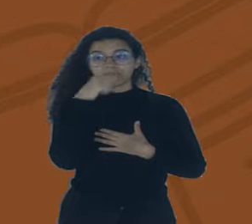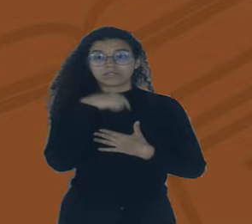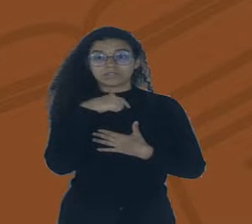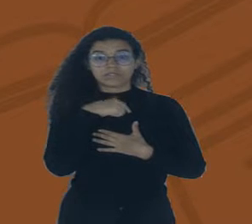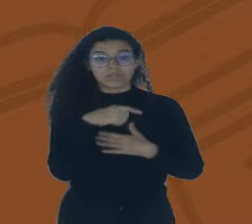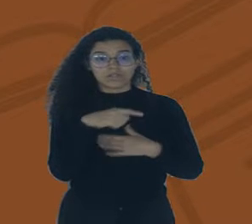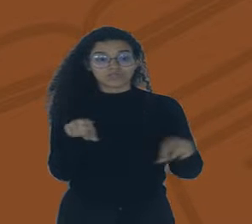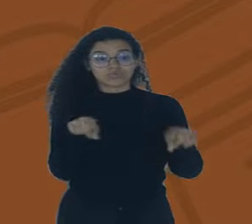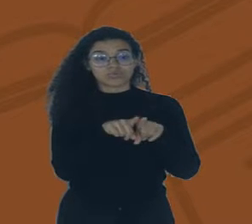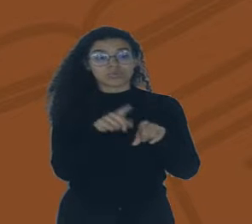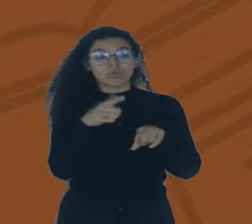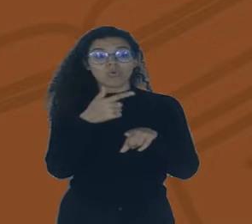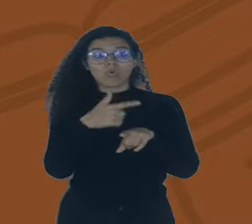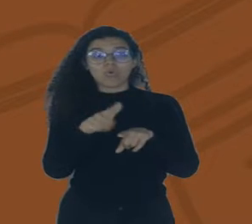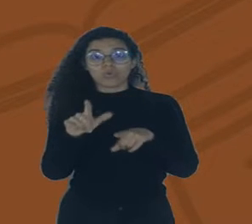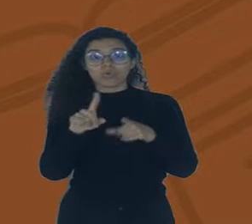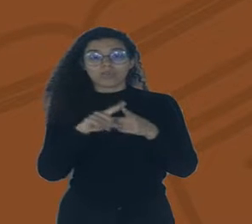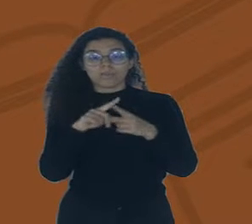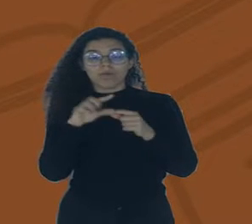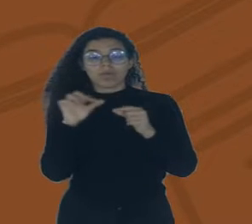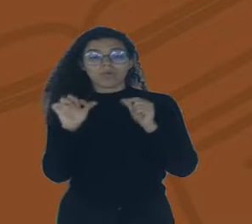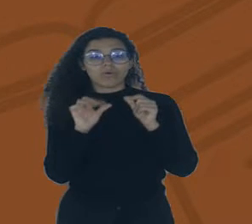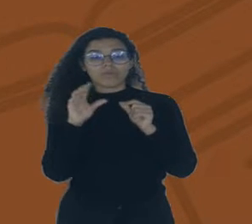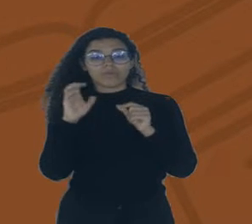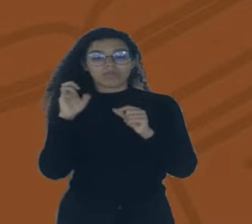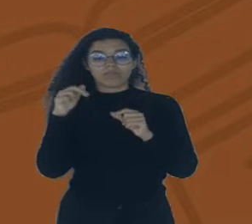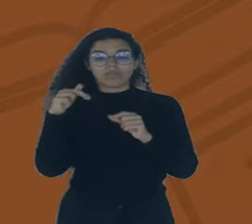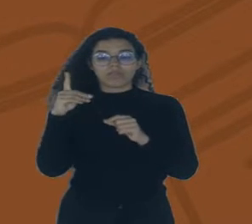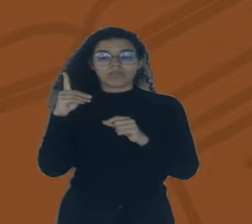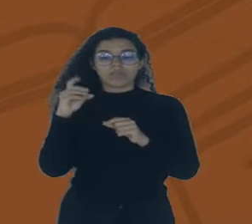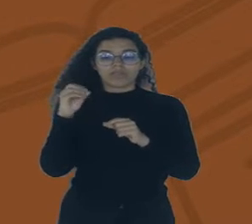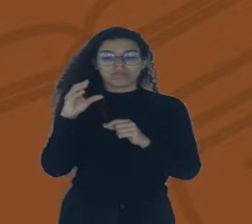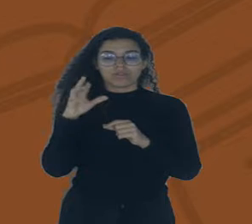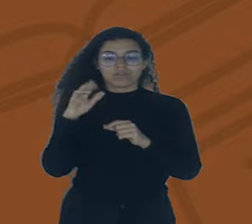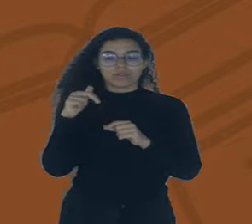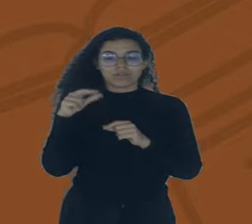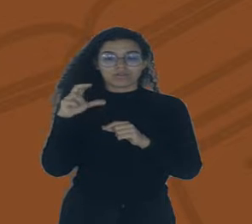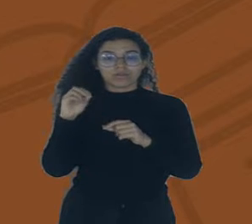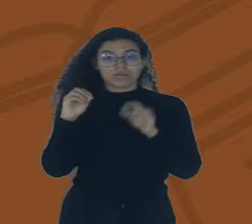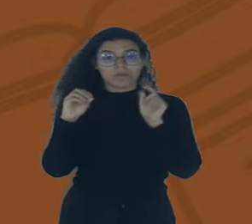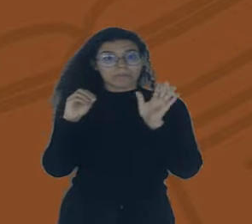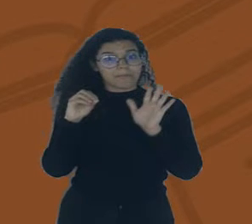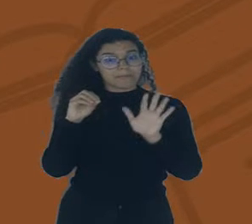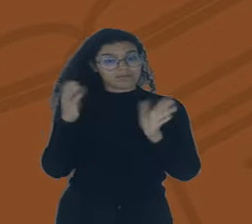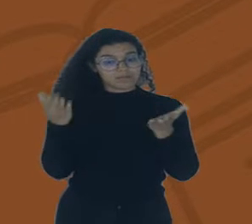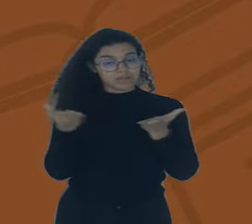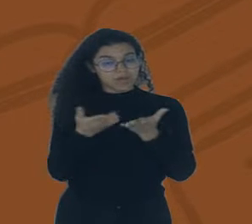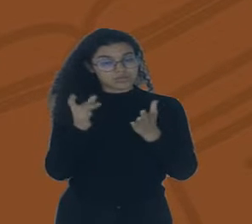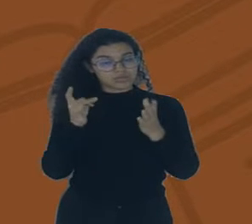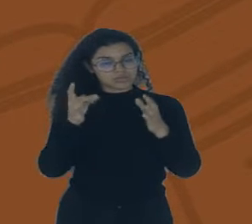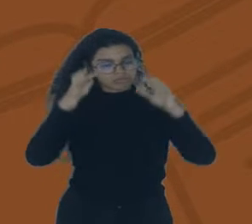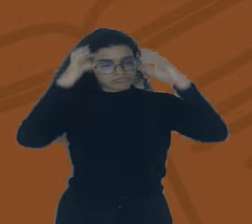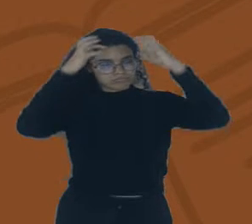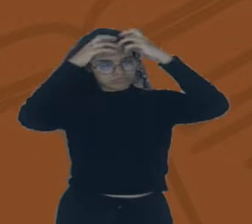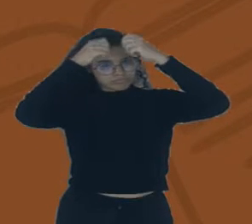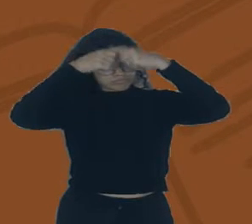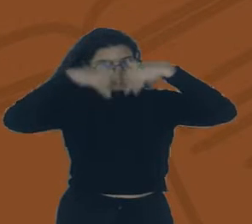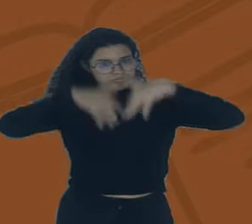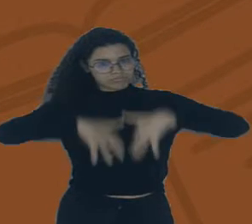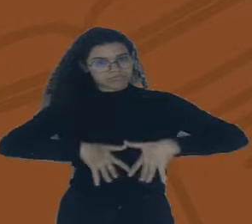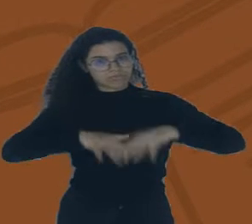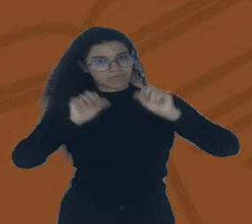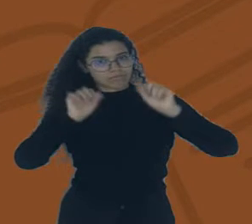sistema, que é o sistema endócrino. Mas essa aula é específica sobre o sistema nervoso. Então vamos